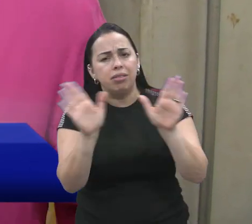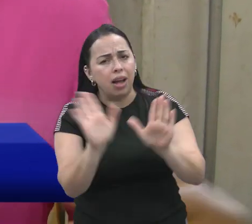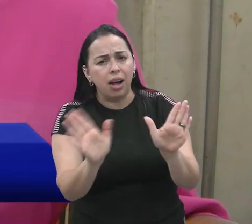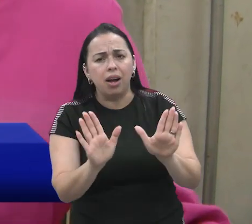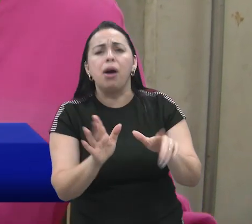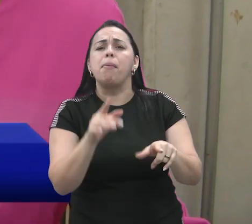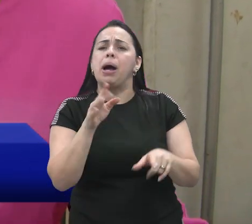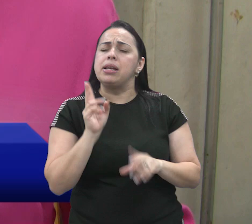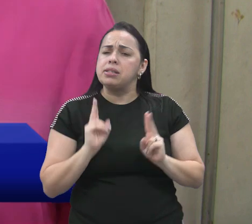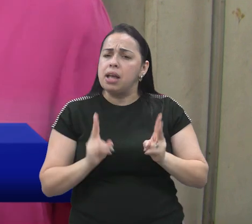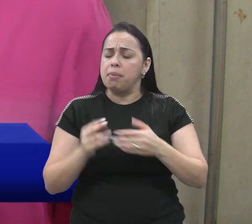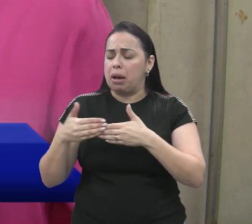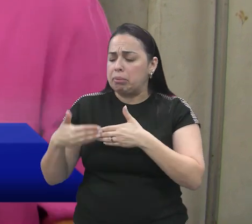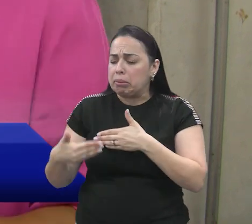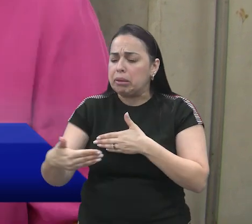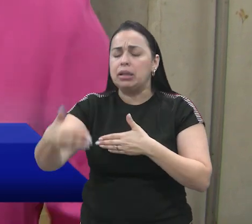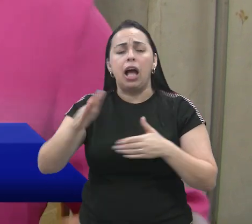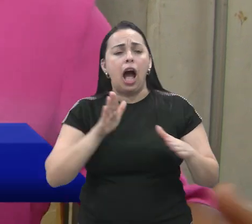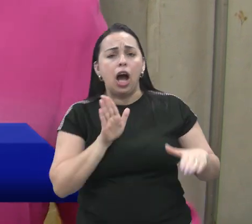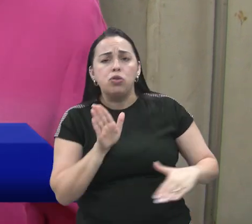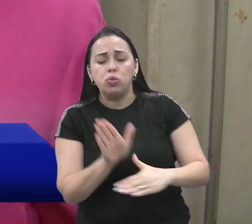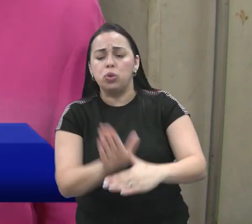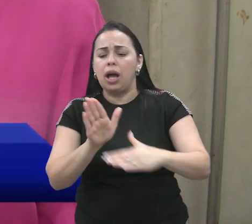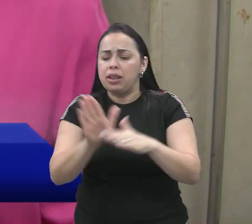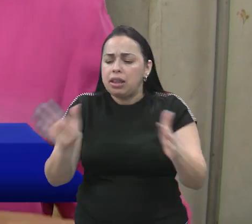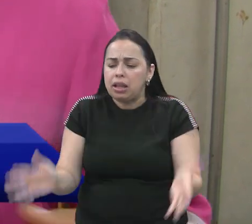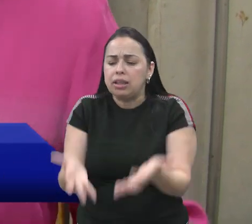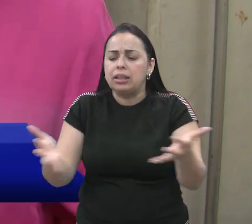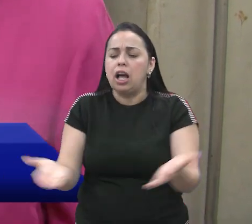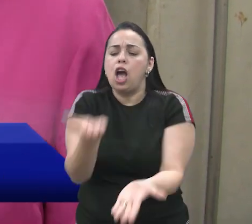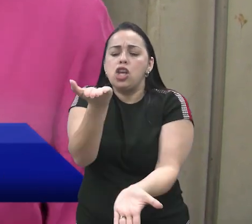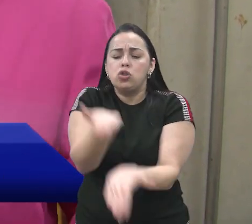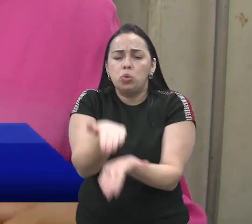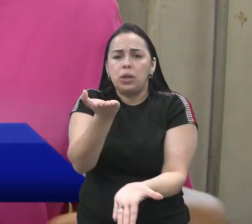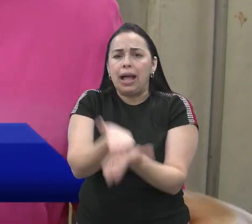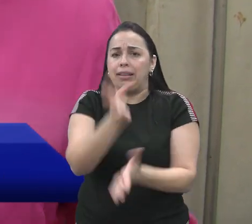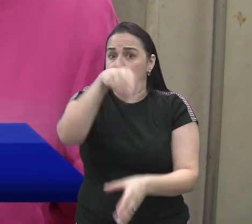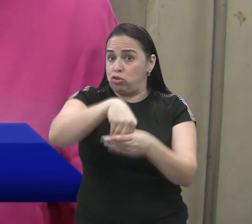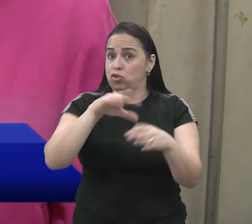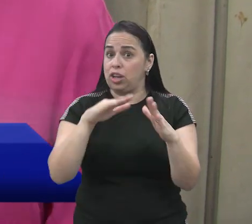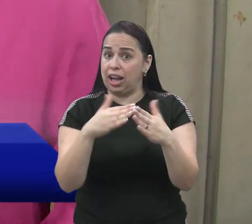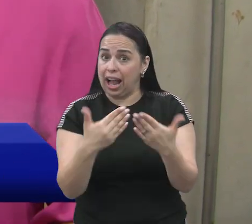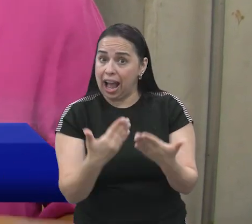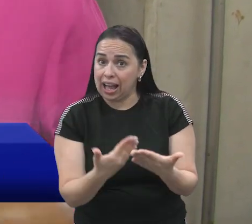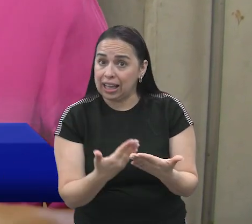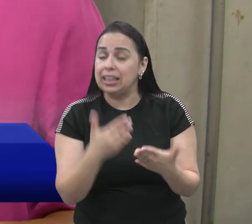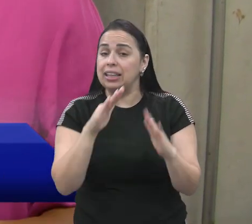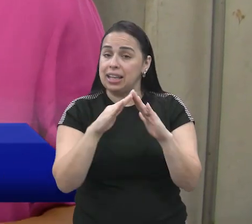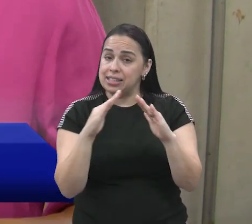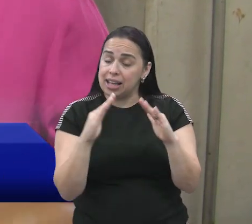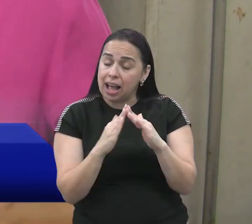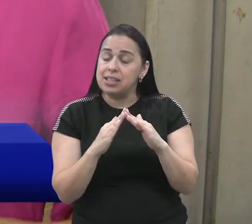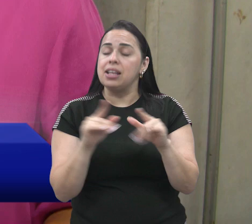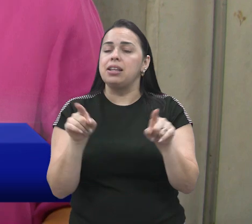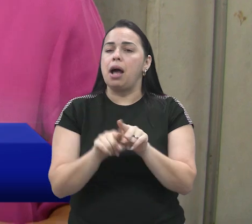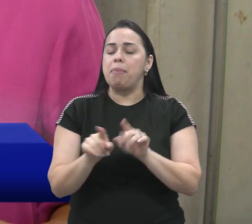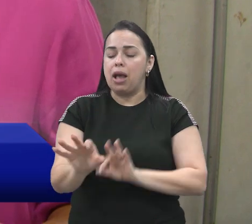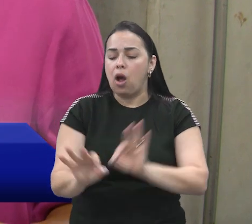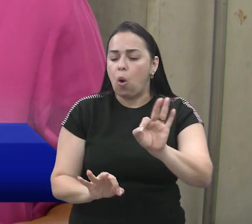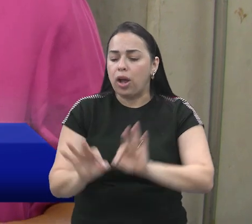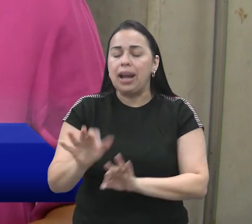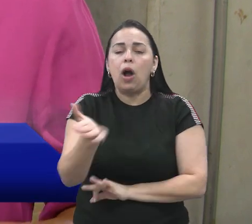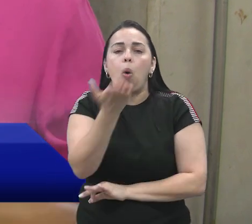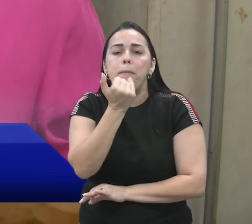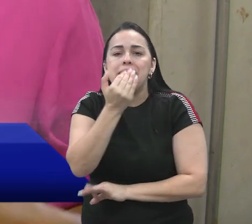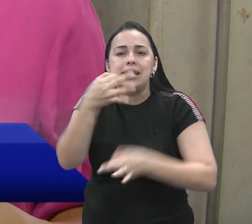nas reuniões de pais, mas ao longo desse processo, estimulando, organizando rotina de estudo, né, organizando para que a